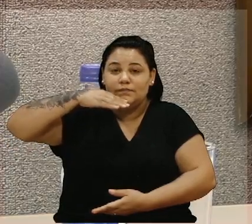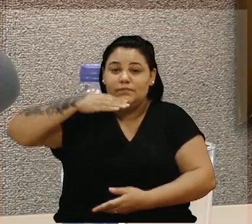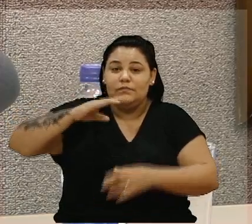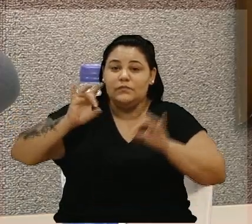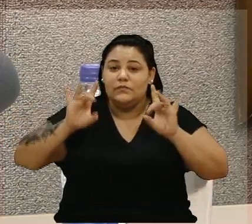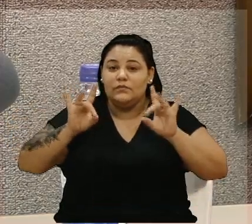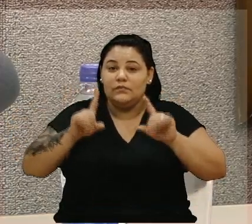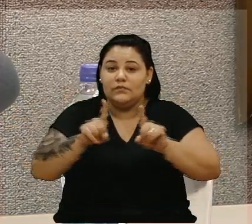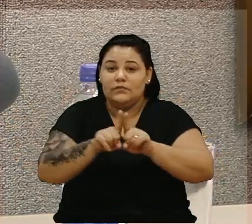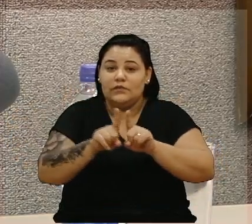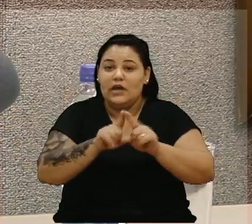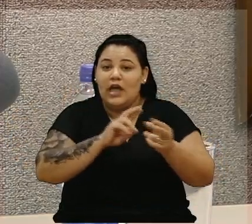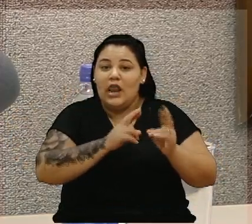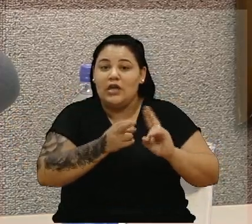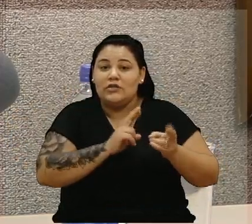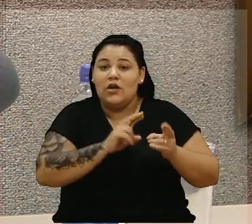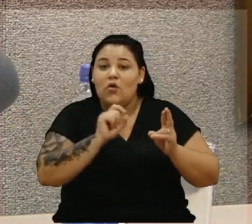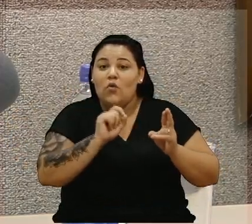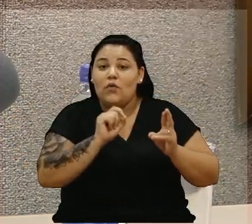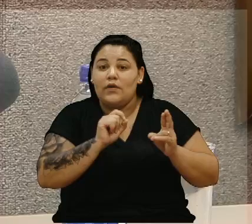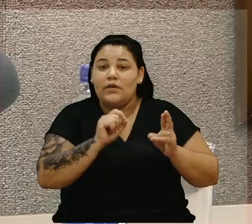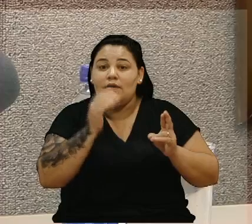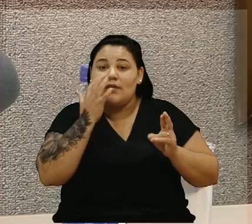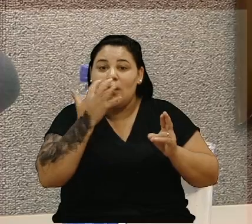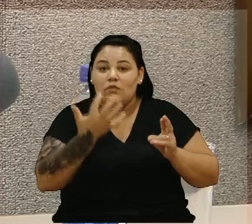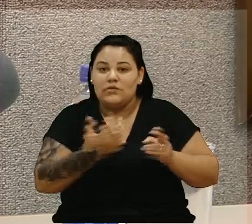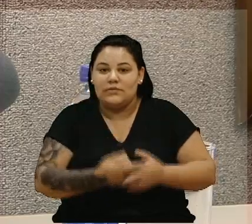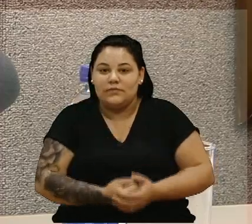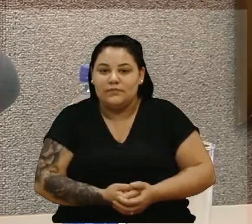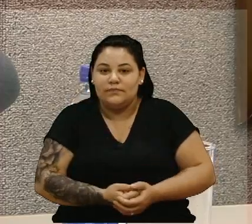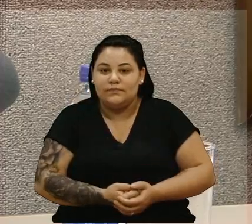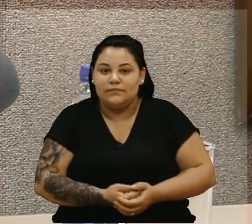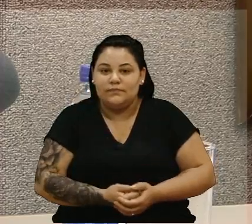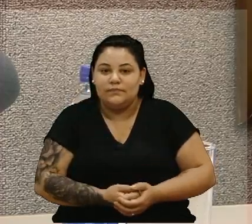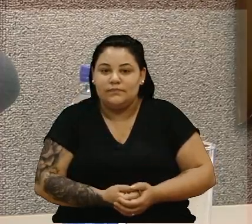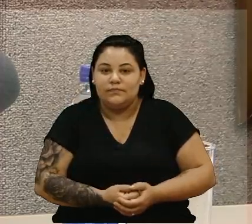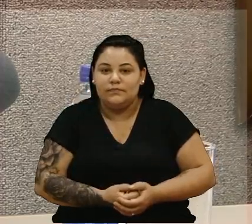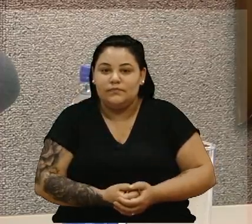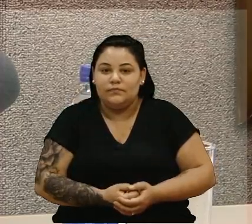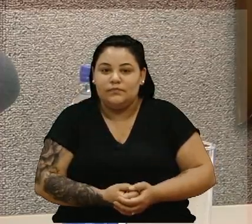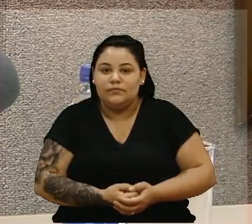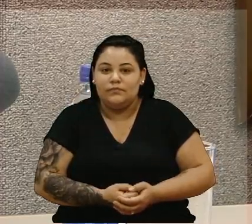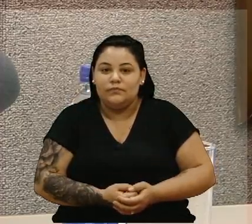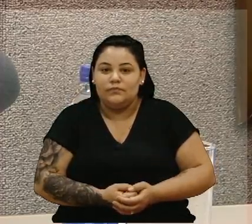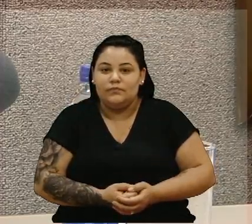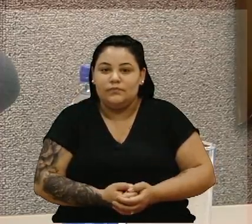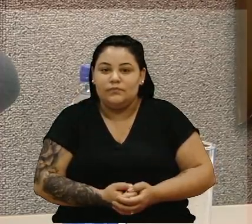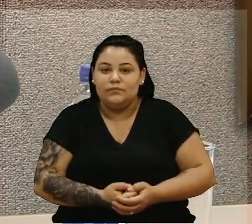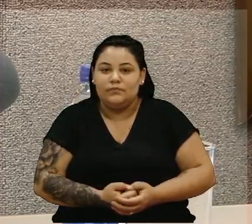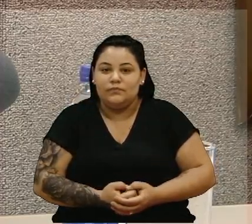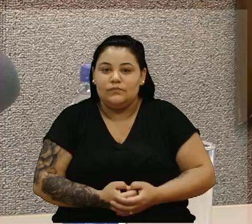especialmente com relação ao que se está votando. O que estamos votando? Tá?